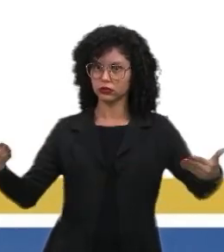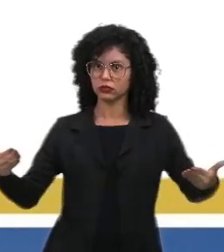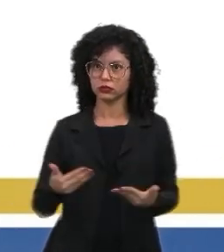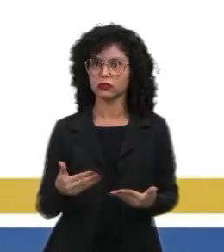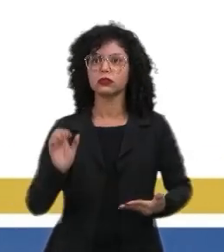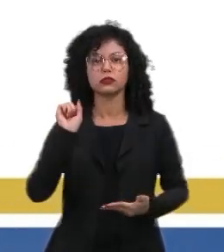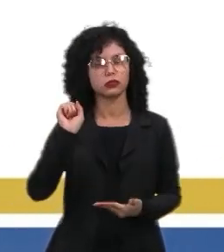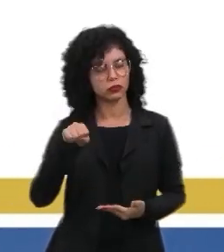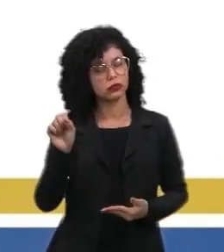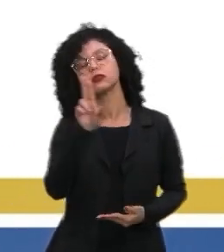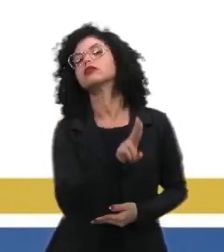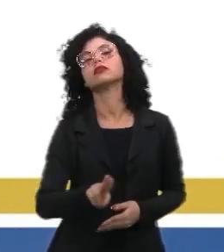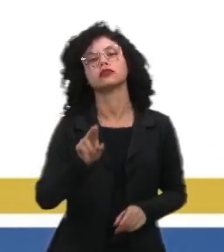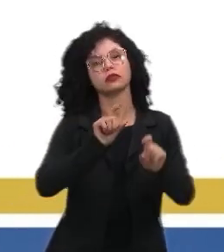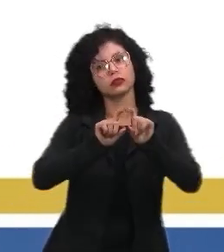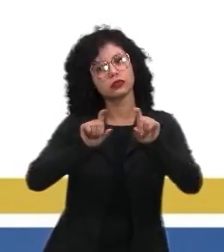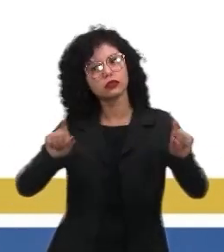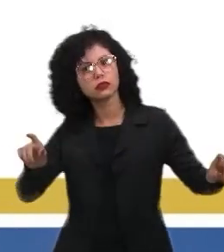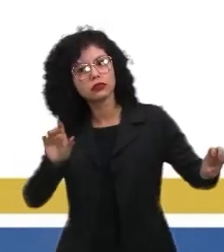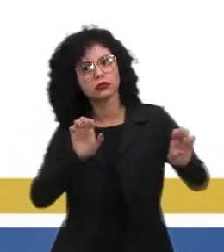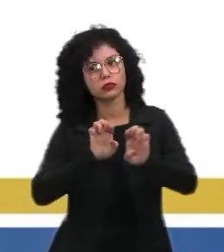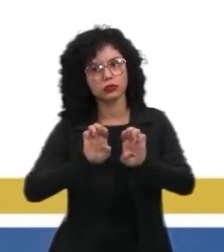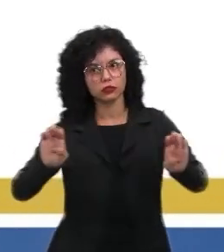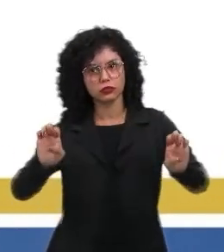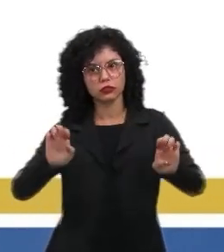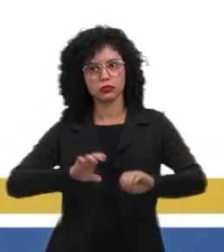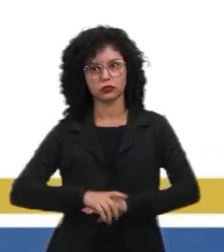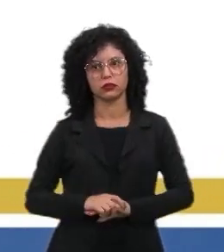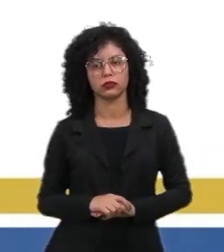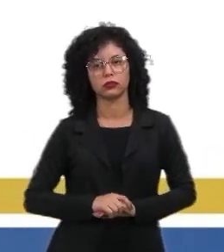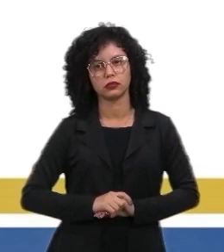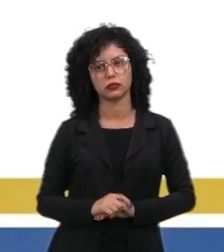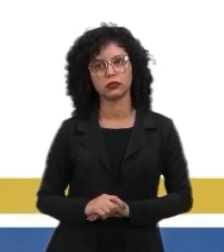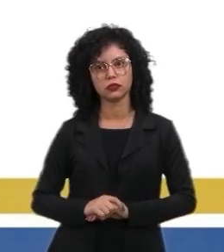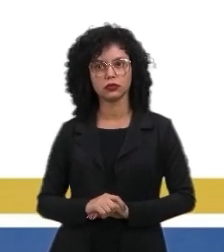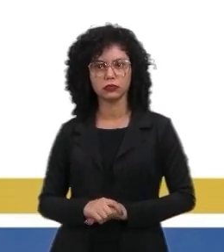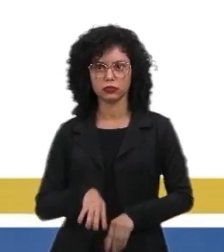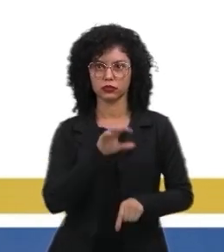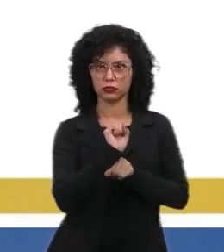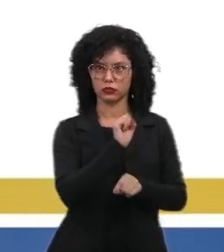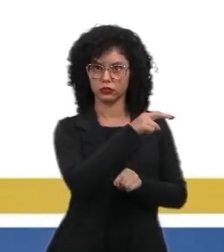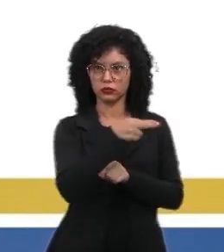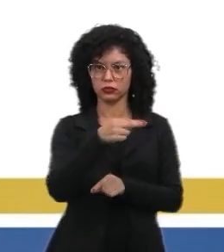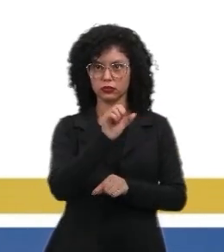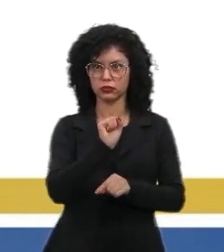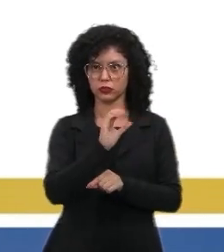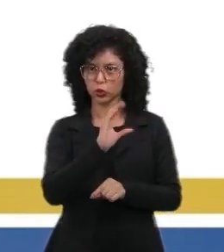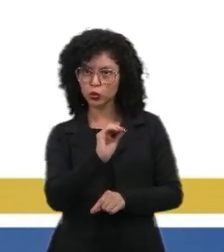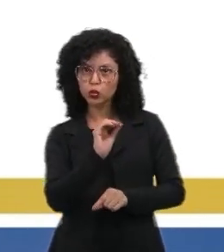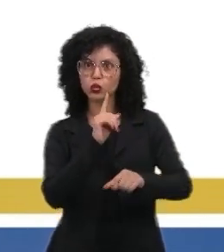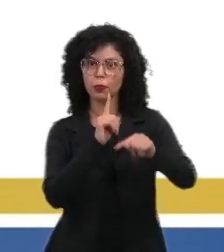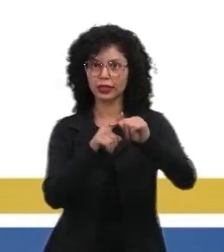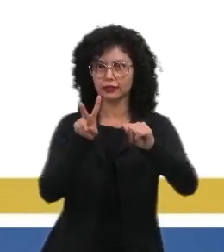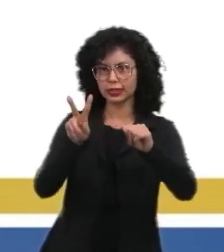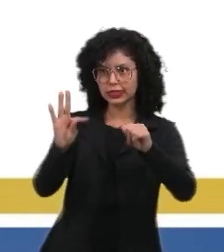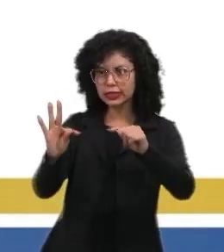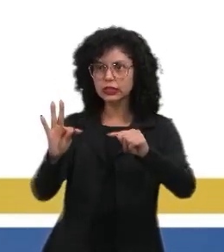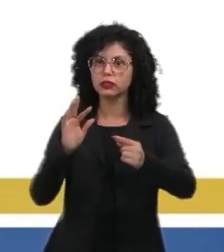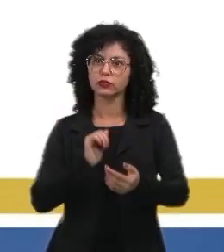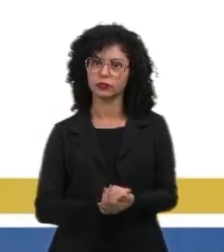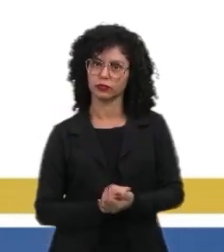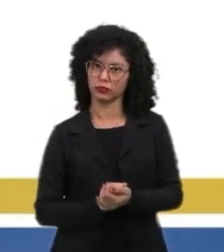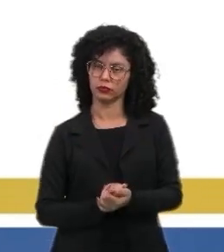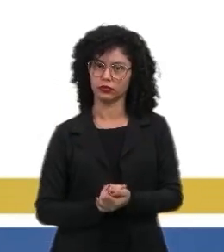Agora sim a gente vai utilizar o nosso sorvete. Para utilizar o sorvete, temos a velocidade. Espaço final foi o